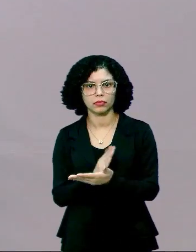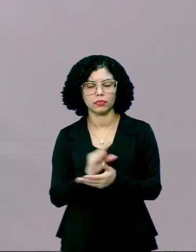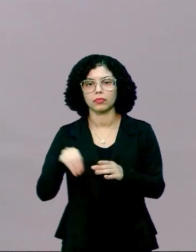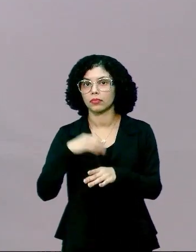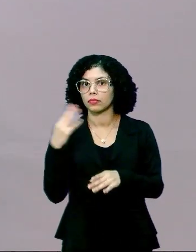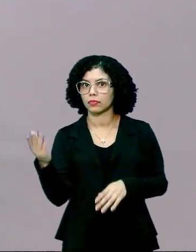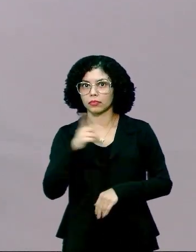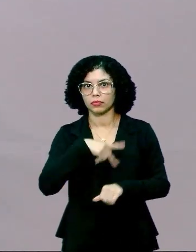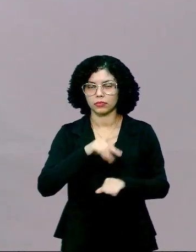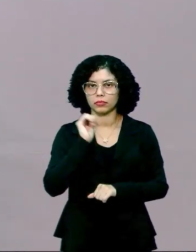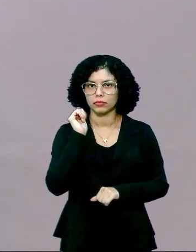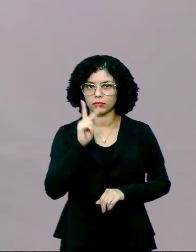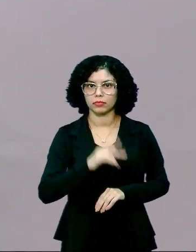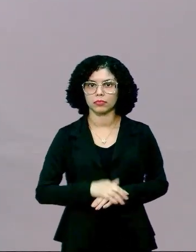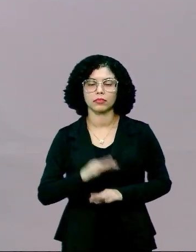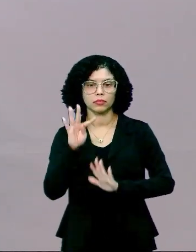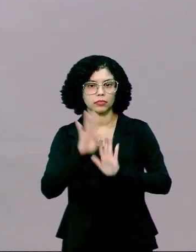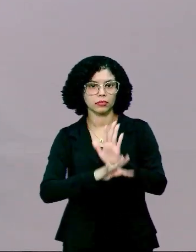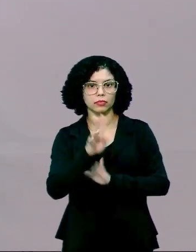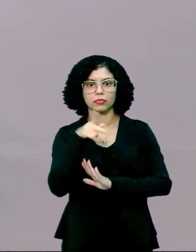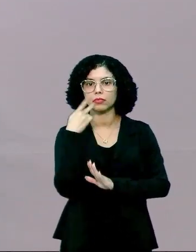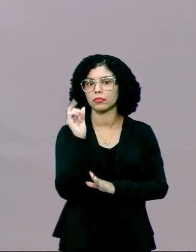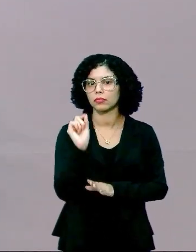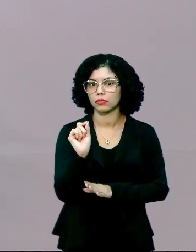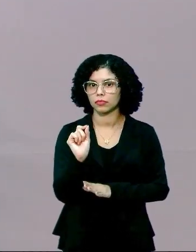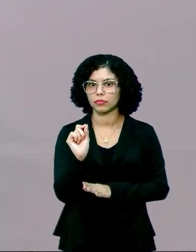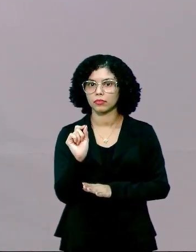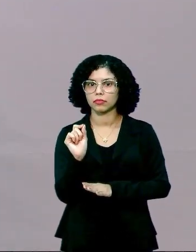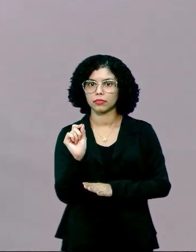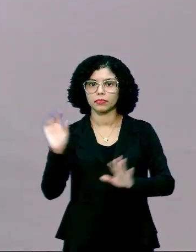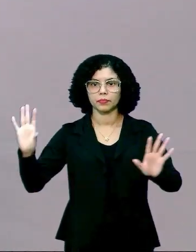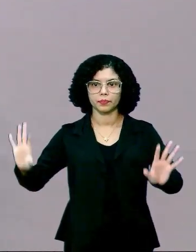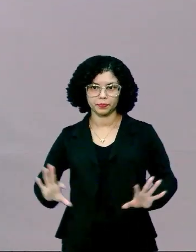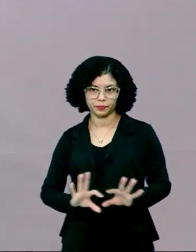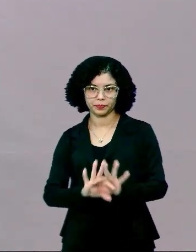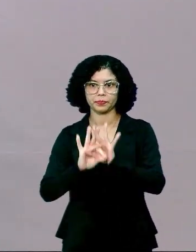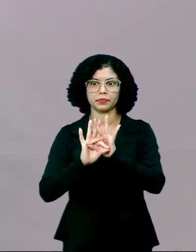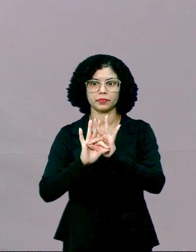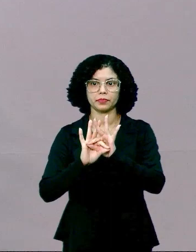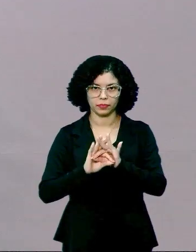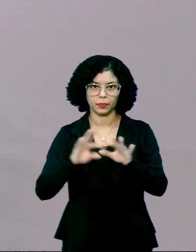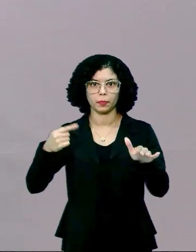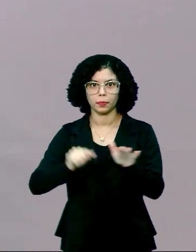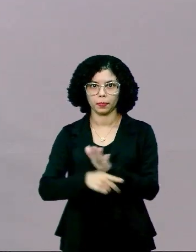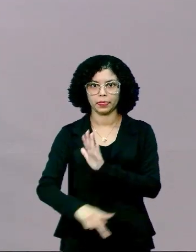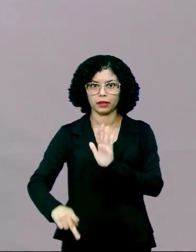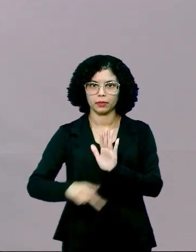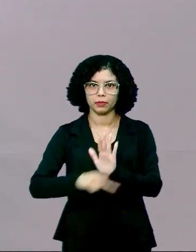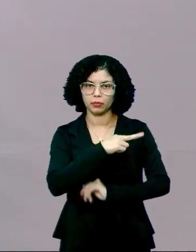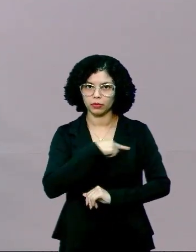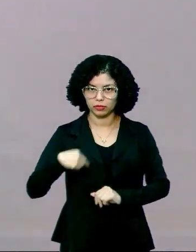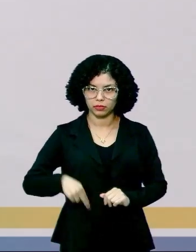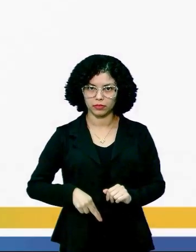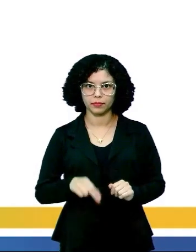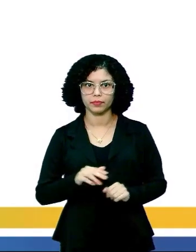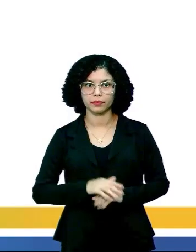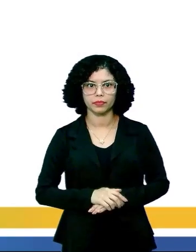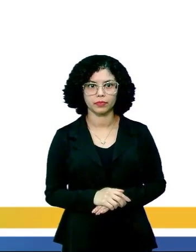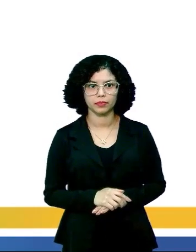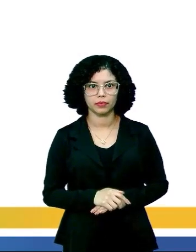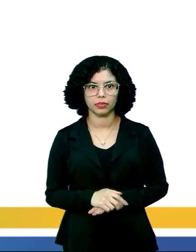fora do país, ok? O texto, ele se trata de uma relação interna em relação aos chineses e à